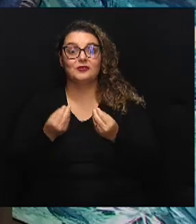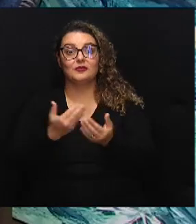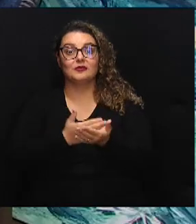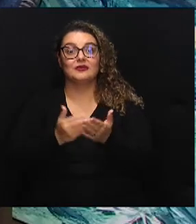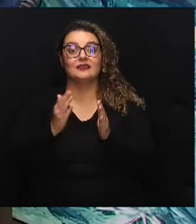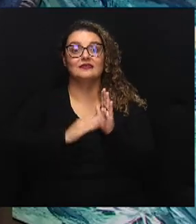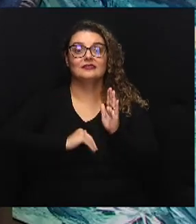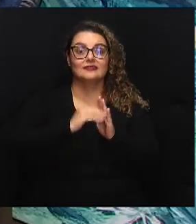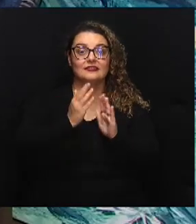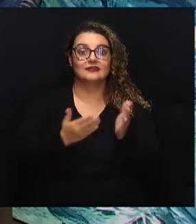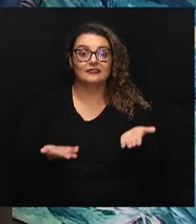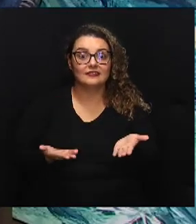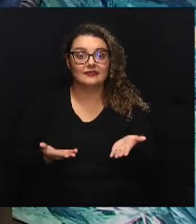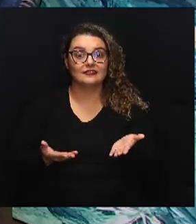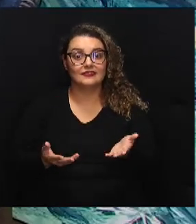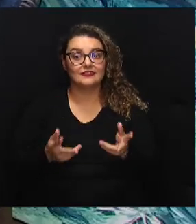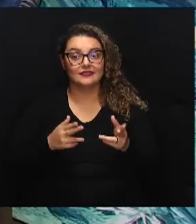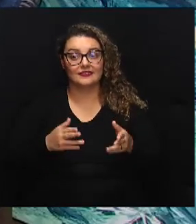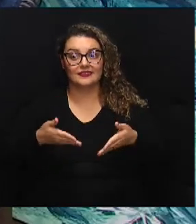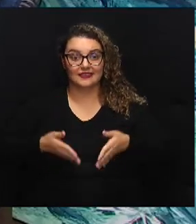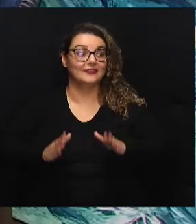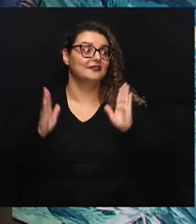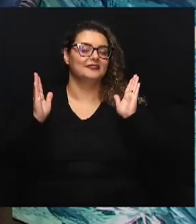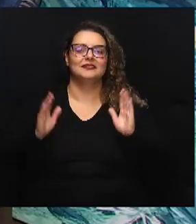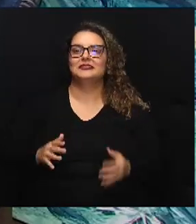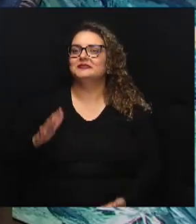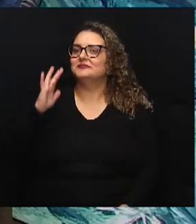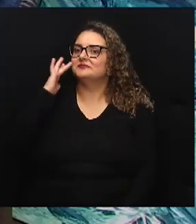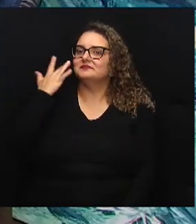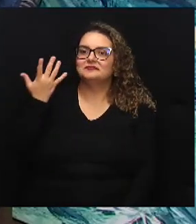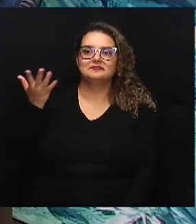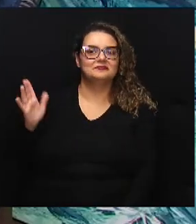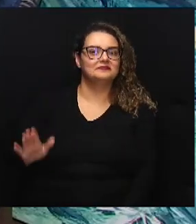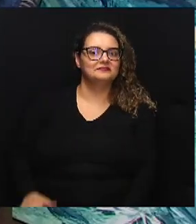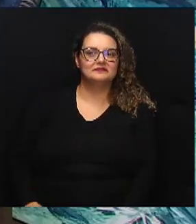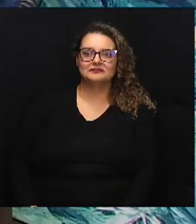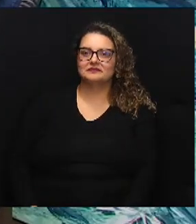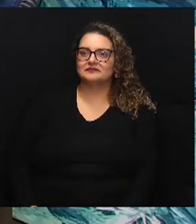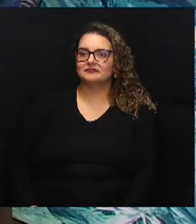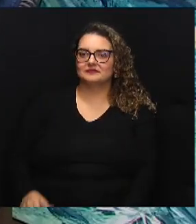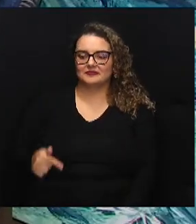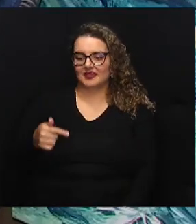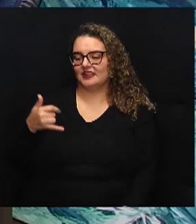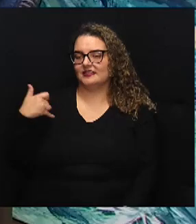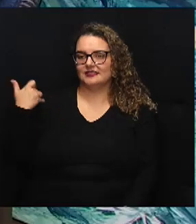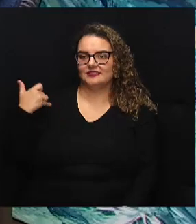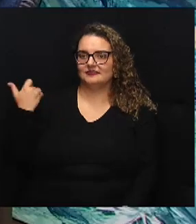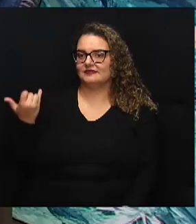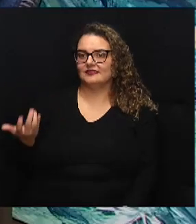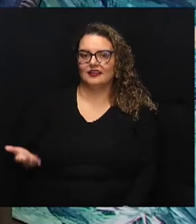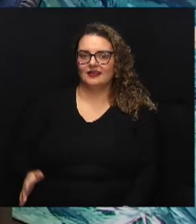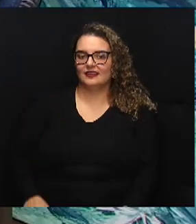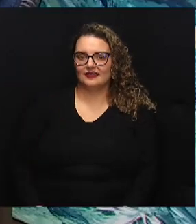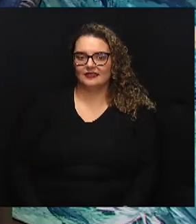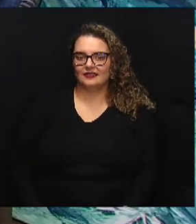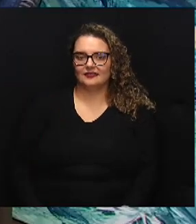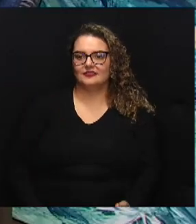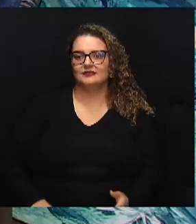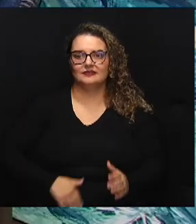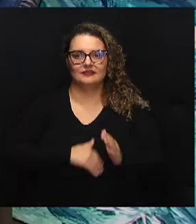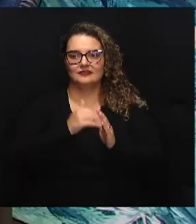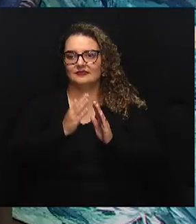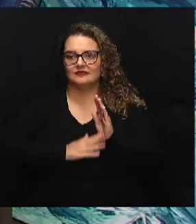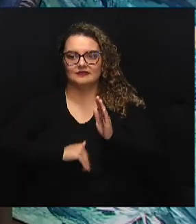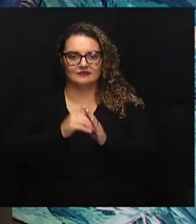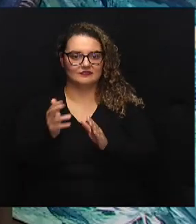pintar? Acho que desde que você se conhece por gente, né? Eu não sei, porque eu com 7 anos eu desenhava e